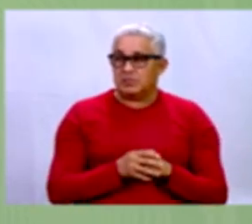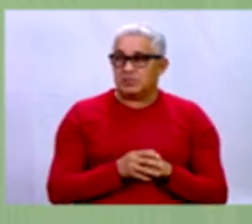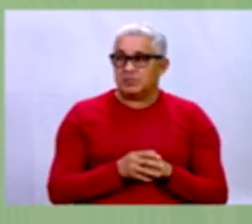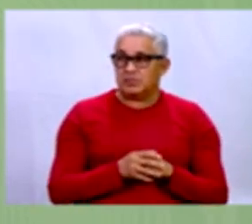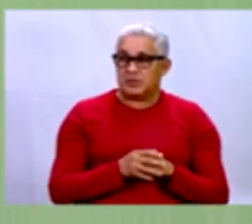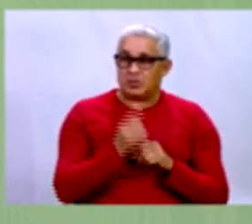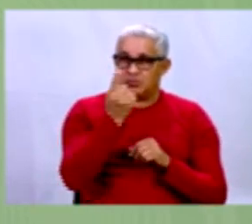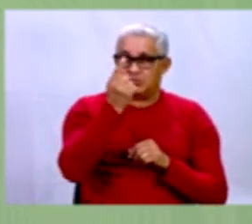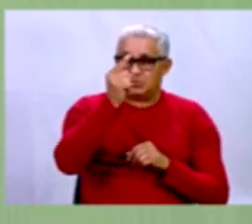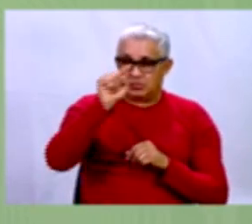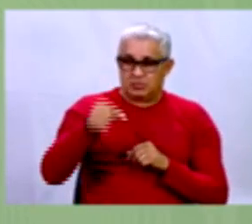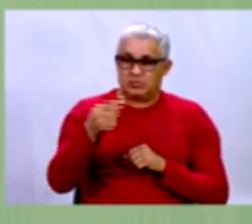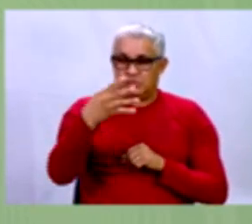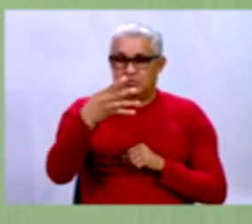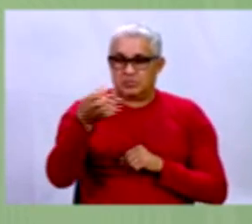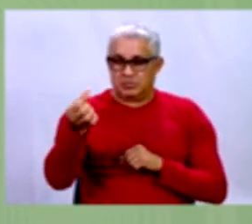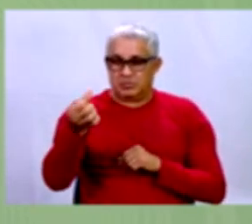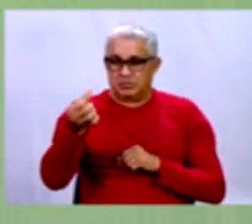4, que é